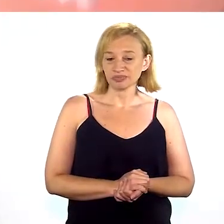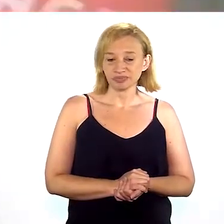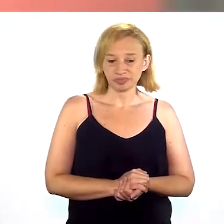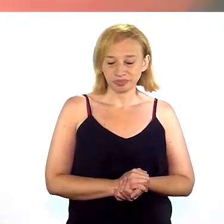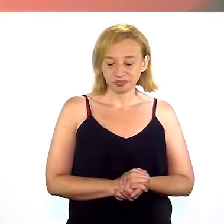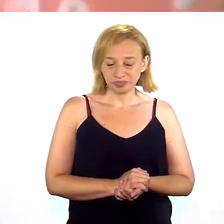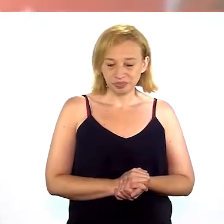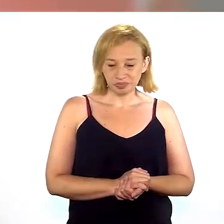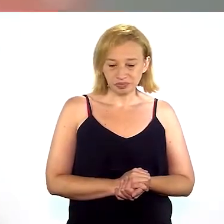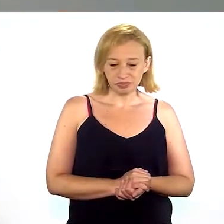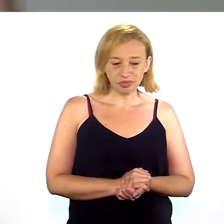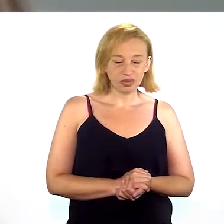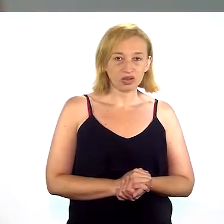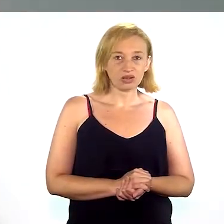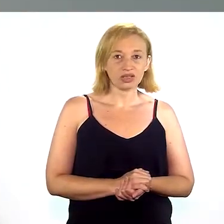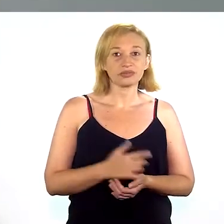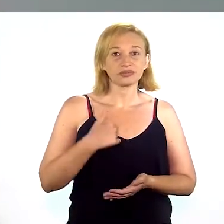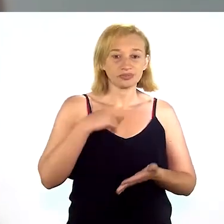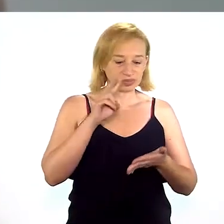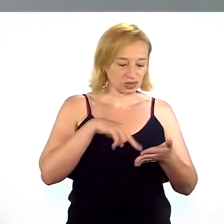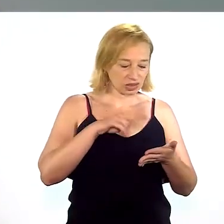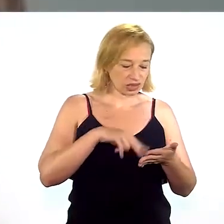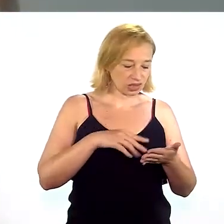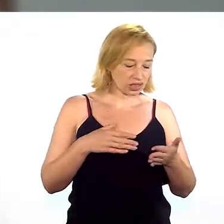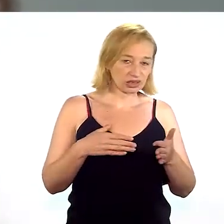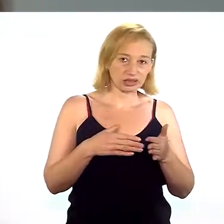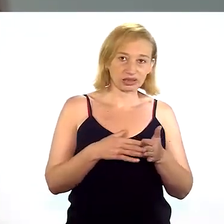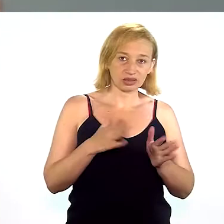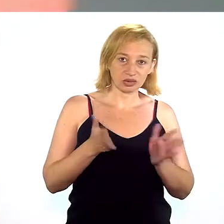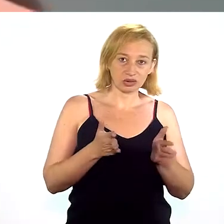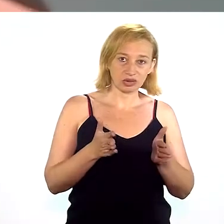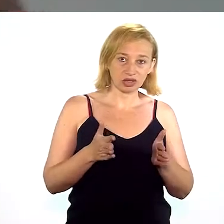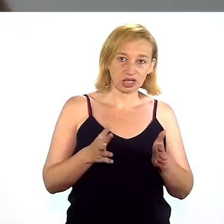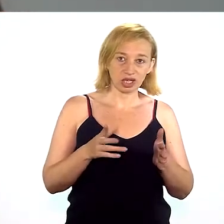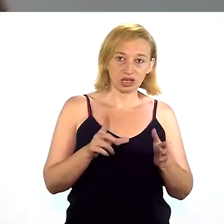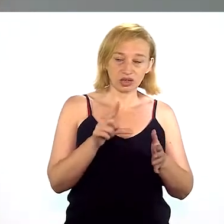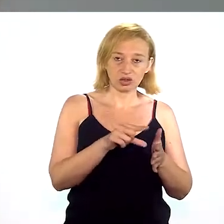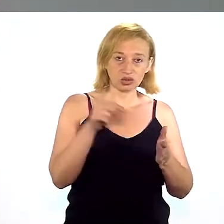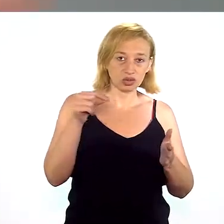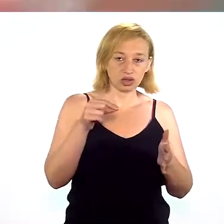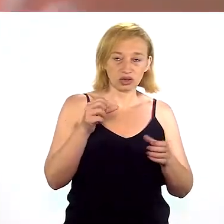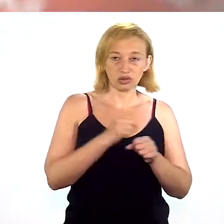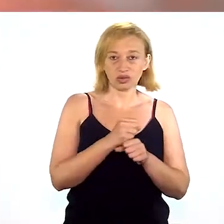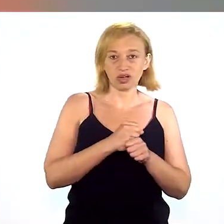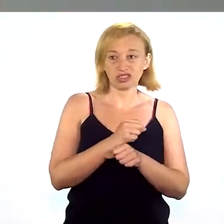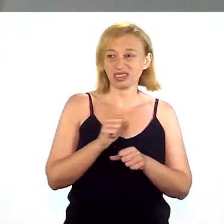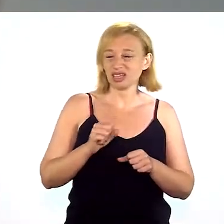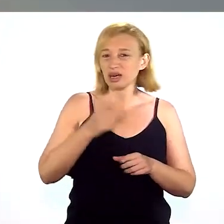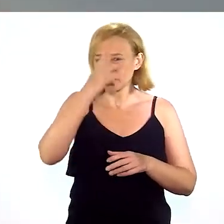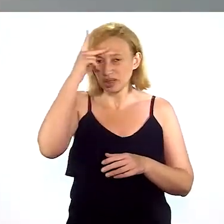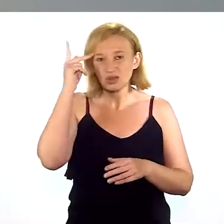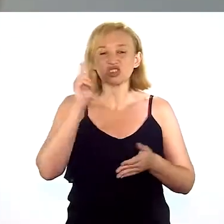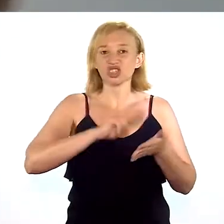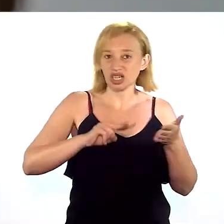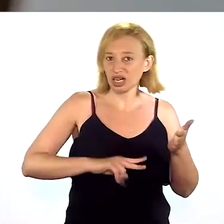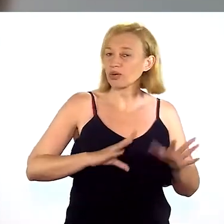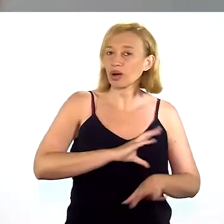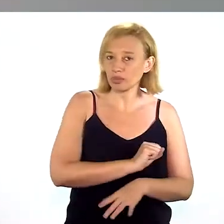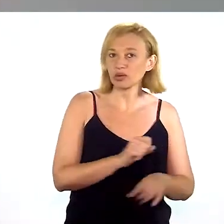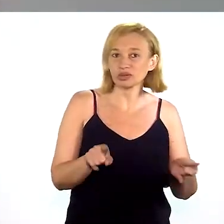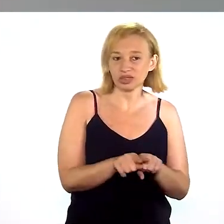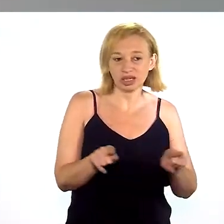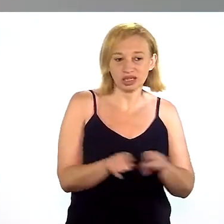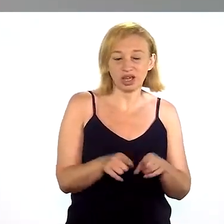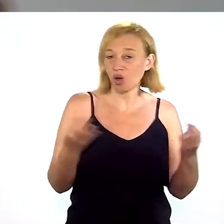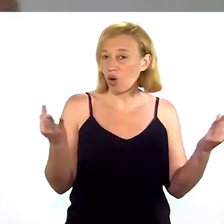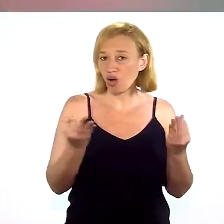Uma Página, que é o clube do livro que eu tenho no meu perfil, e é o livro até agora preferido do ano. Quem leu, amou. E nós lemos um por